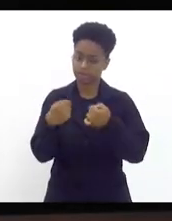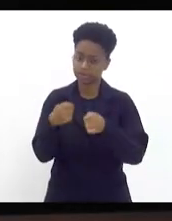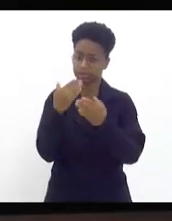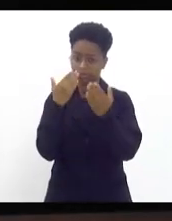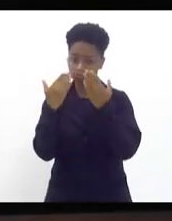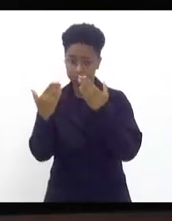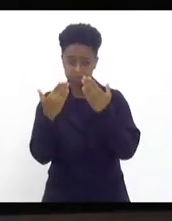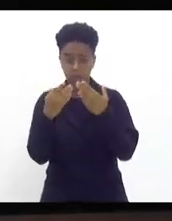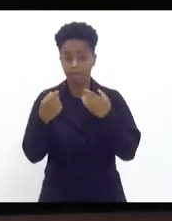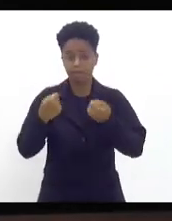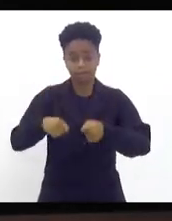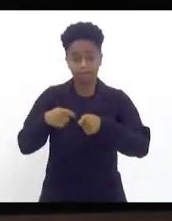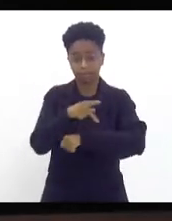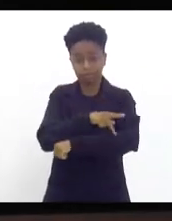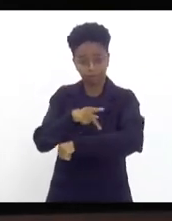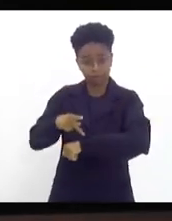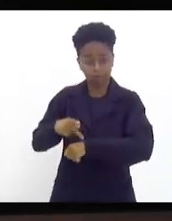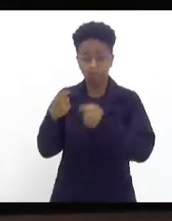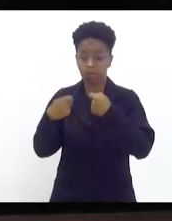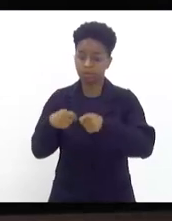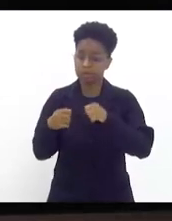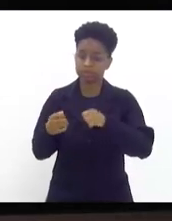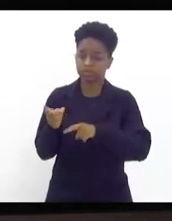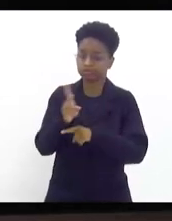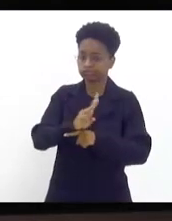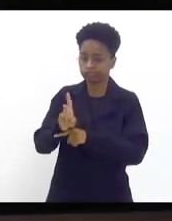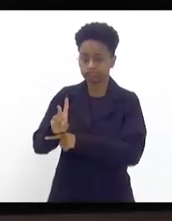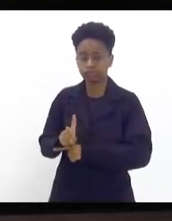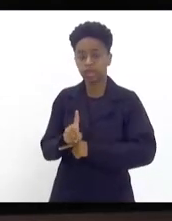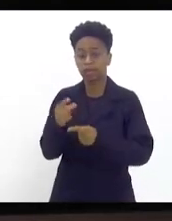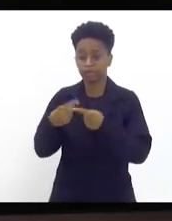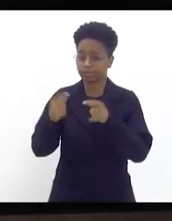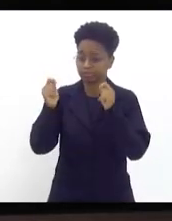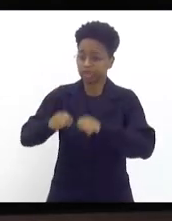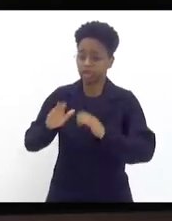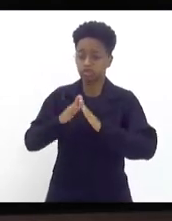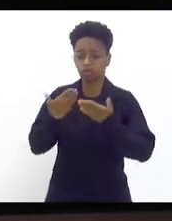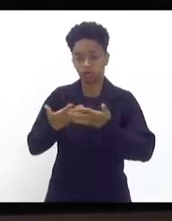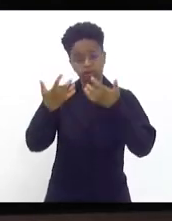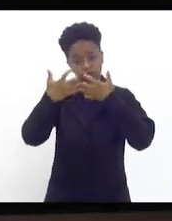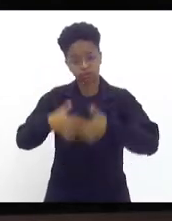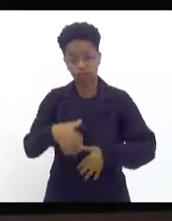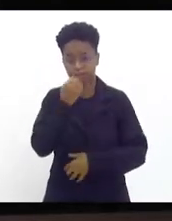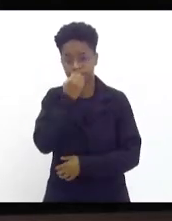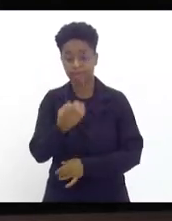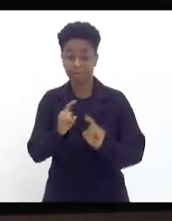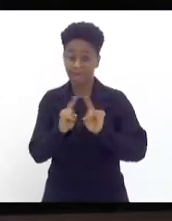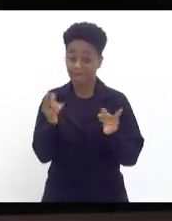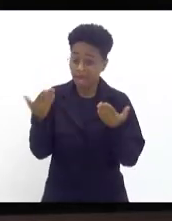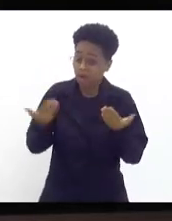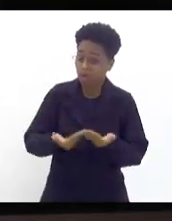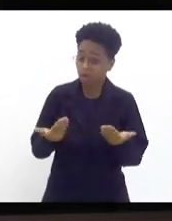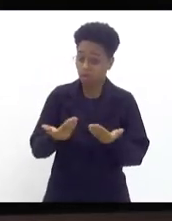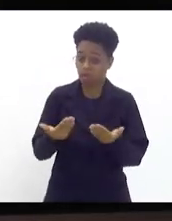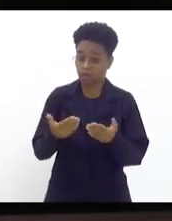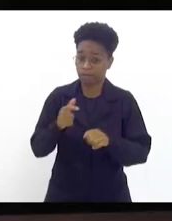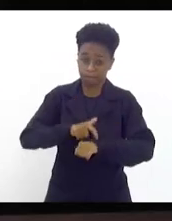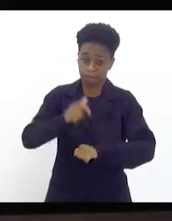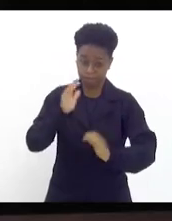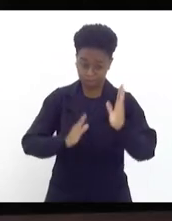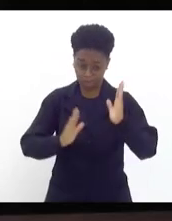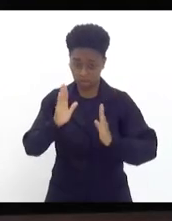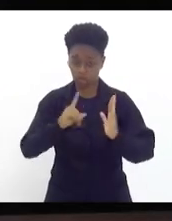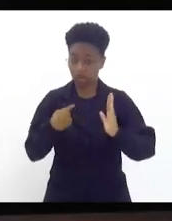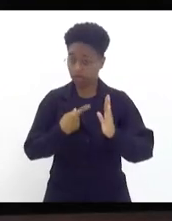psicólogo a gente precisa de pedagogos de inspetores para que a escola funcione como todo e nesse momento da conjuntura que a gente vem falando